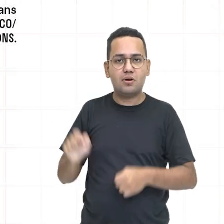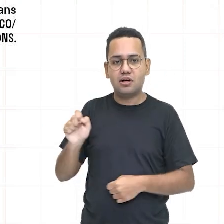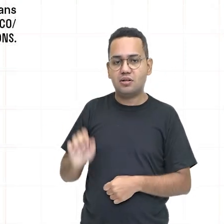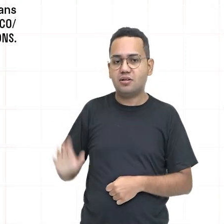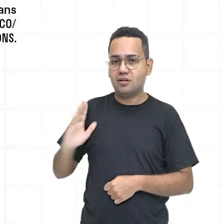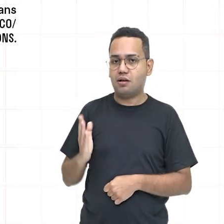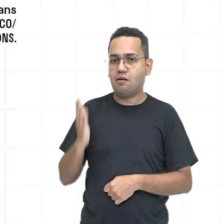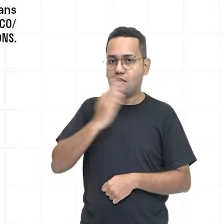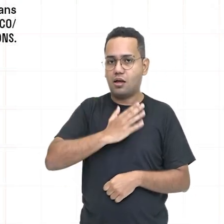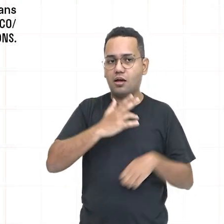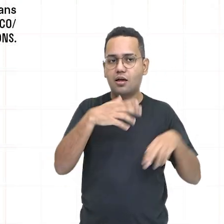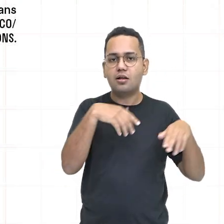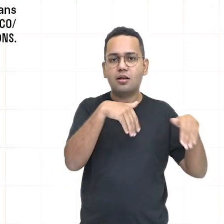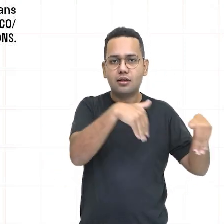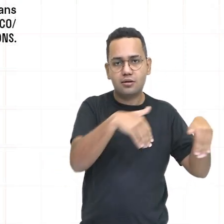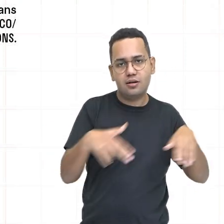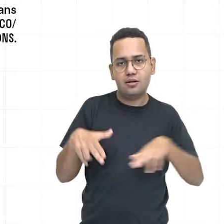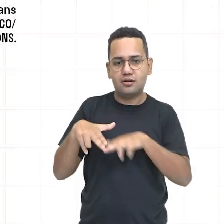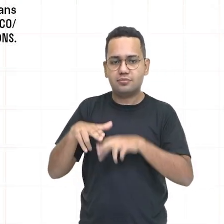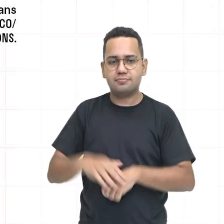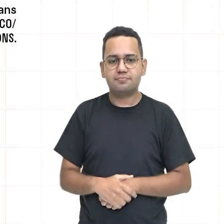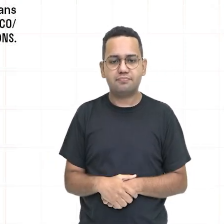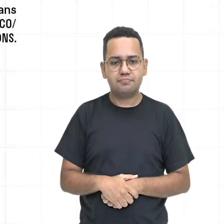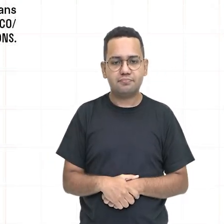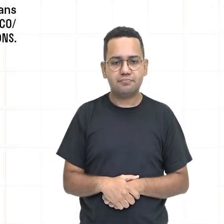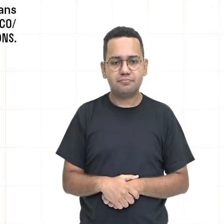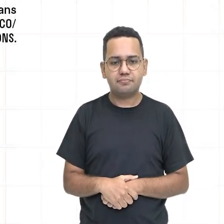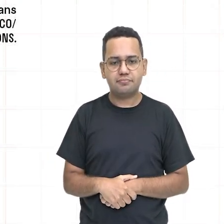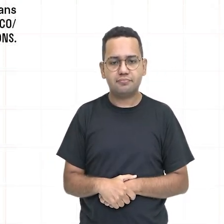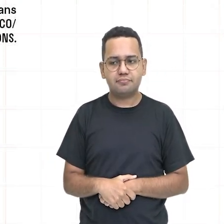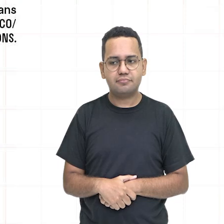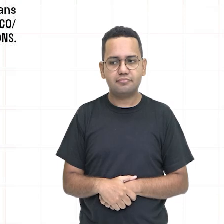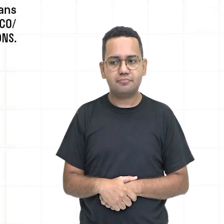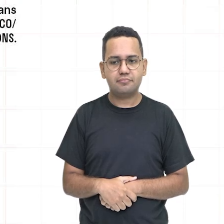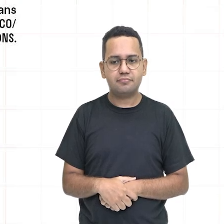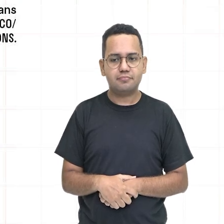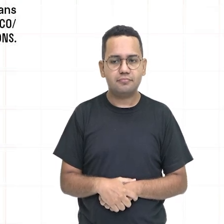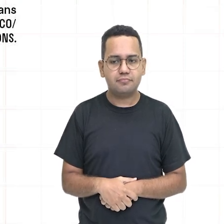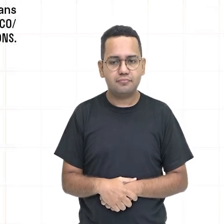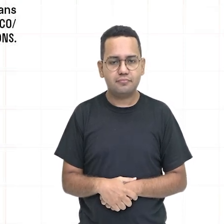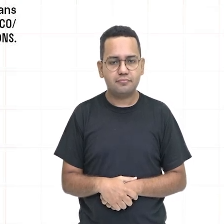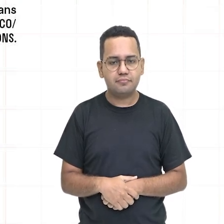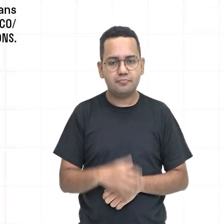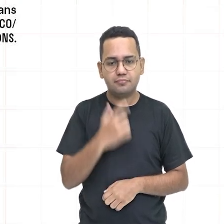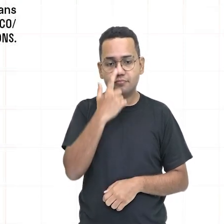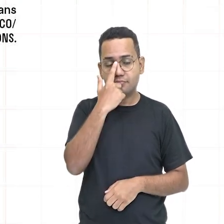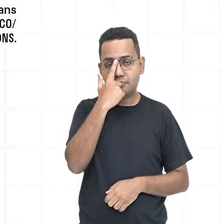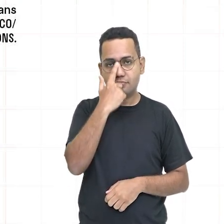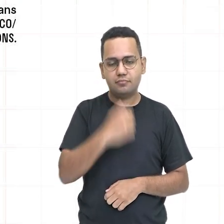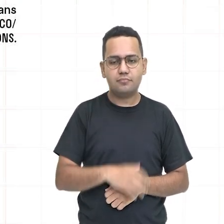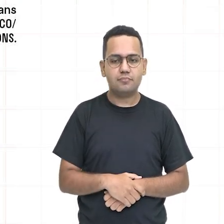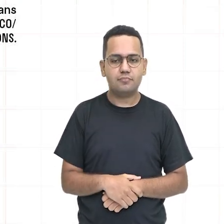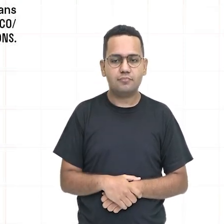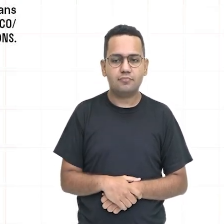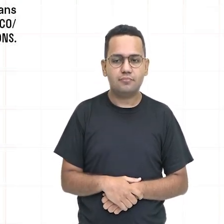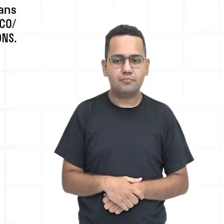citados e a Oceania. Então nós tínhamos lá algum grupo de países que